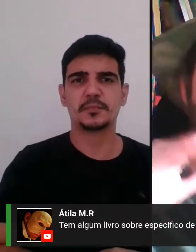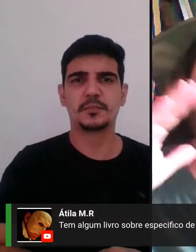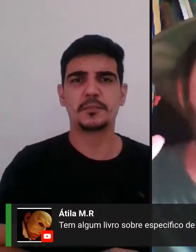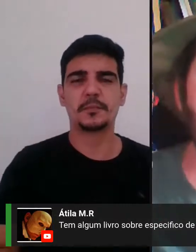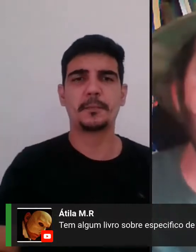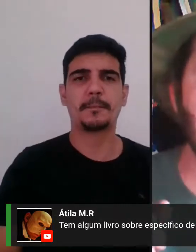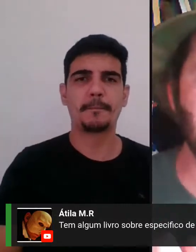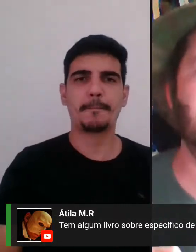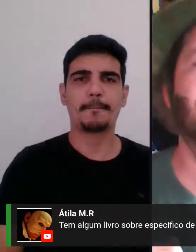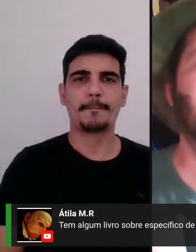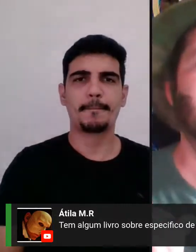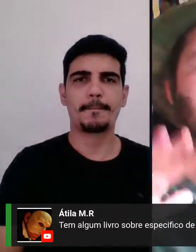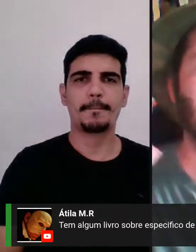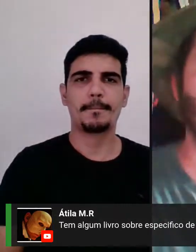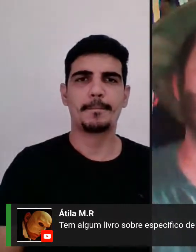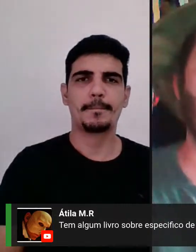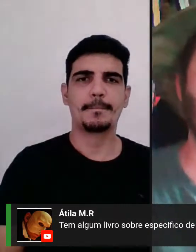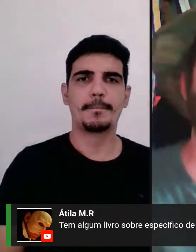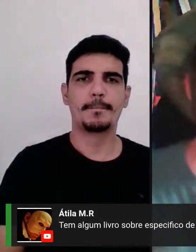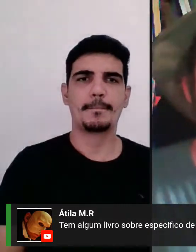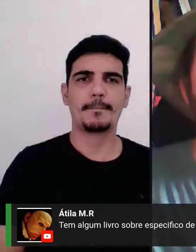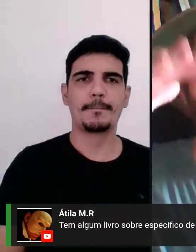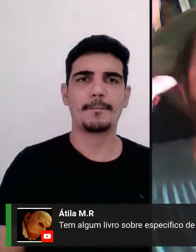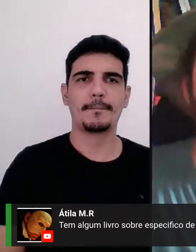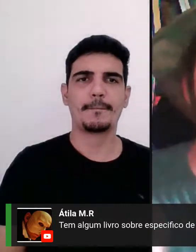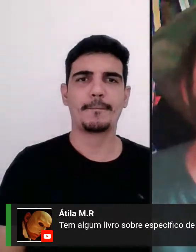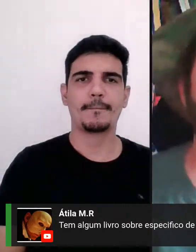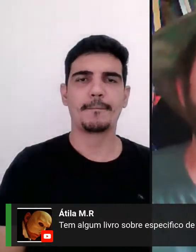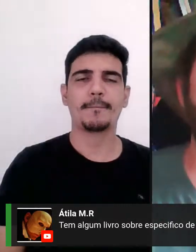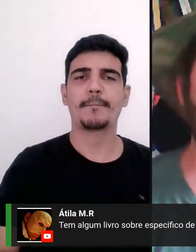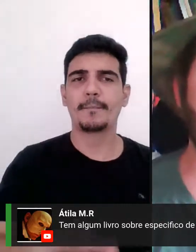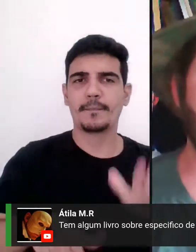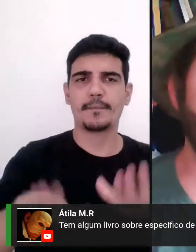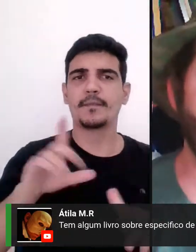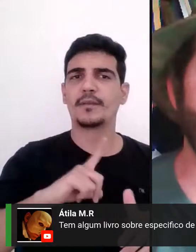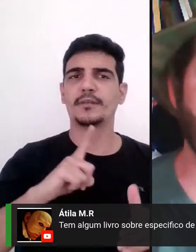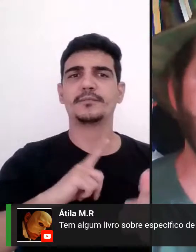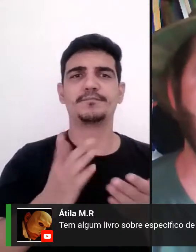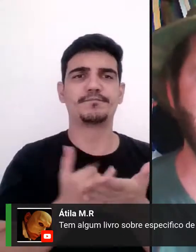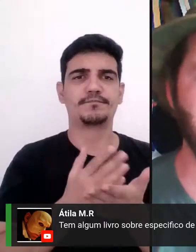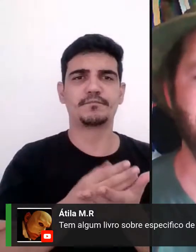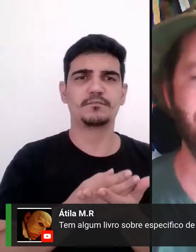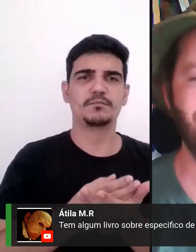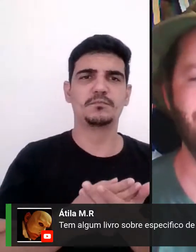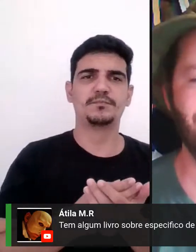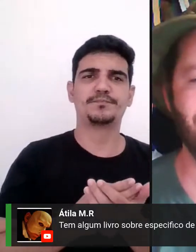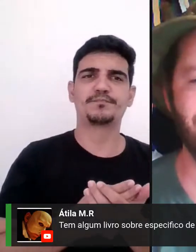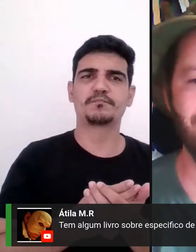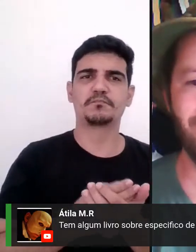viridicornis, Scolopendra gigantea e tudo mais. Né? Talvez tenha outros livros fora do Brasil, mas eu não conheço.